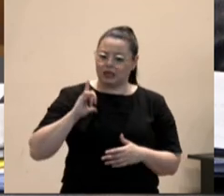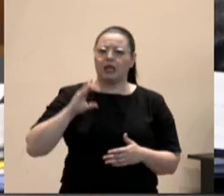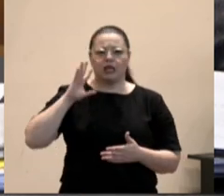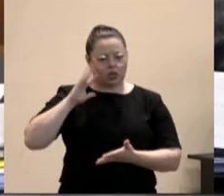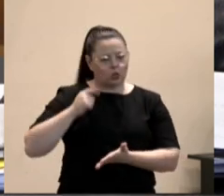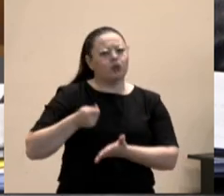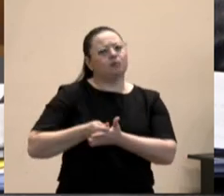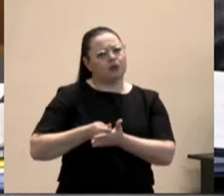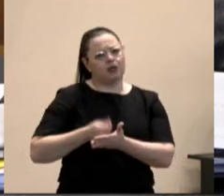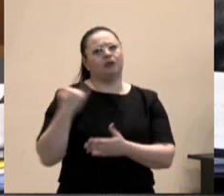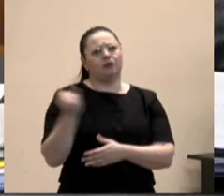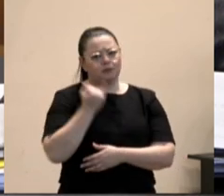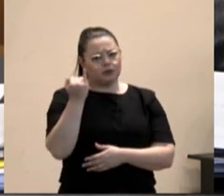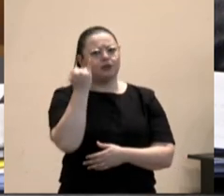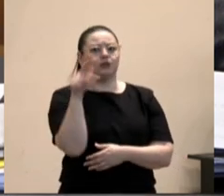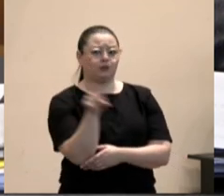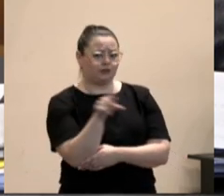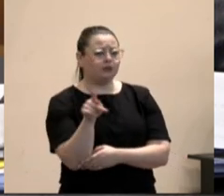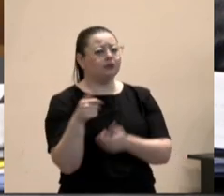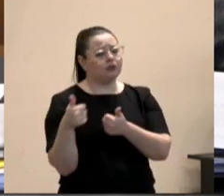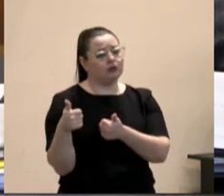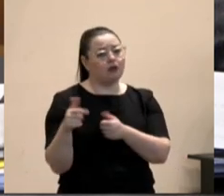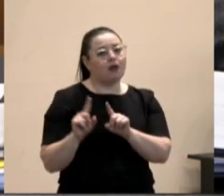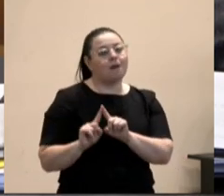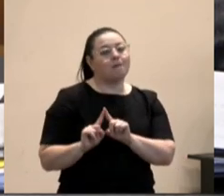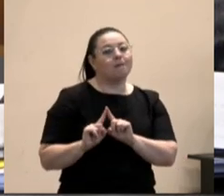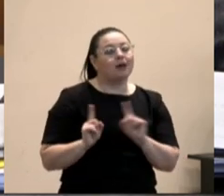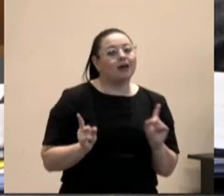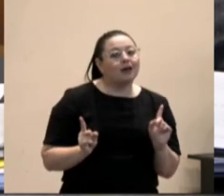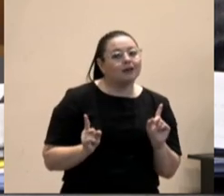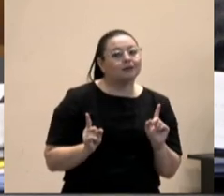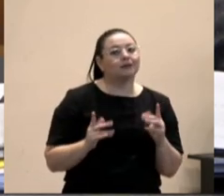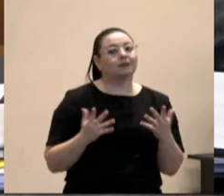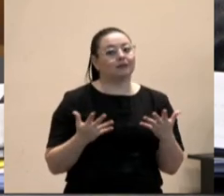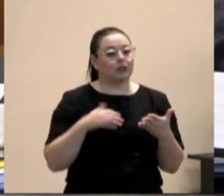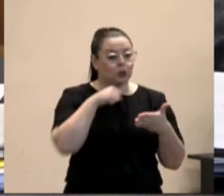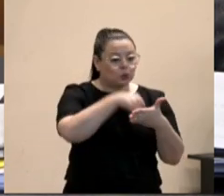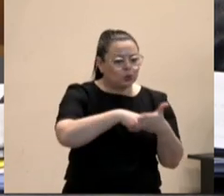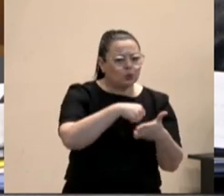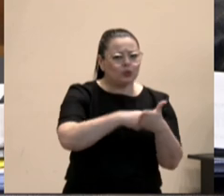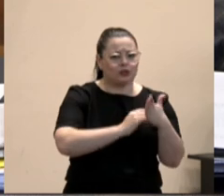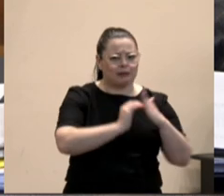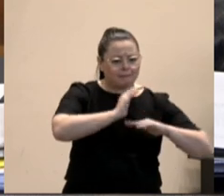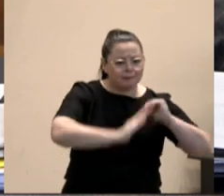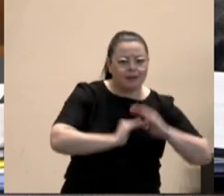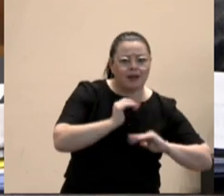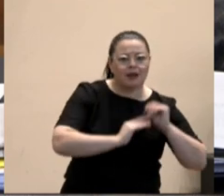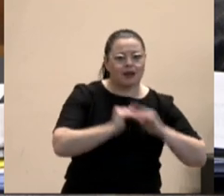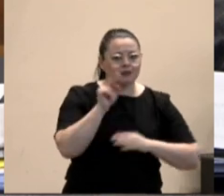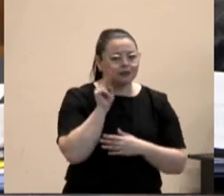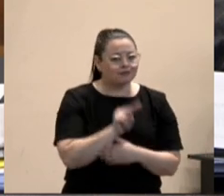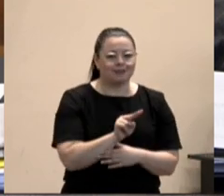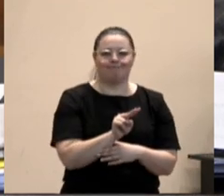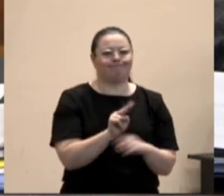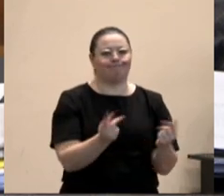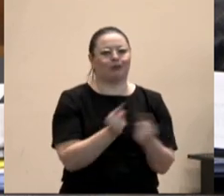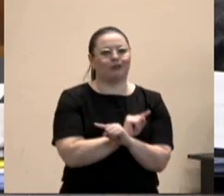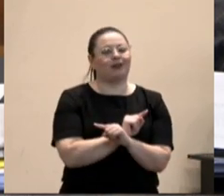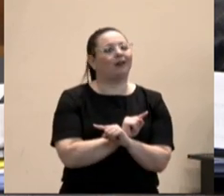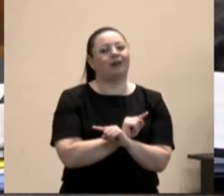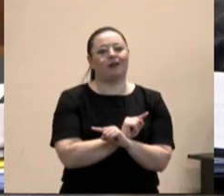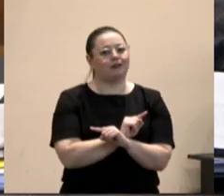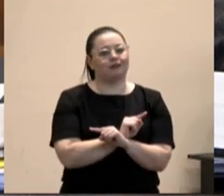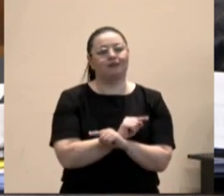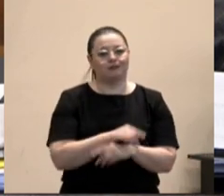importância do professor, mas na luta concreta o que a gente vê é exatamente o contrário, né?